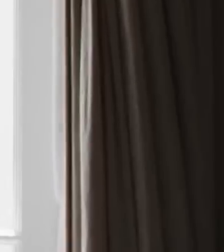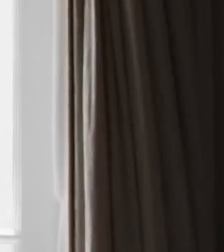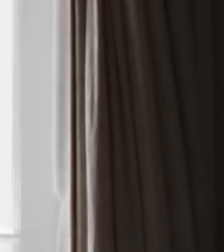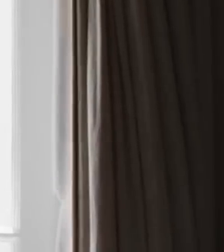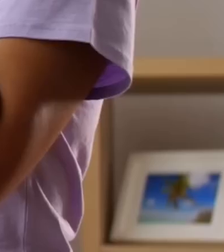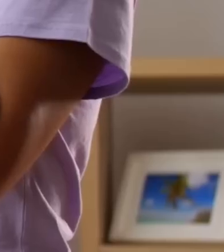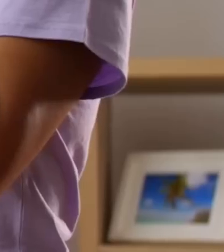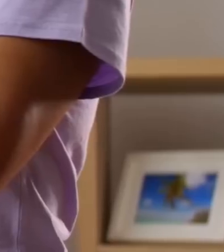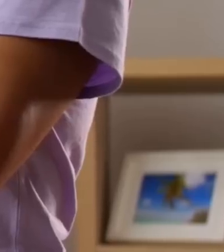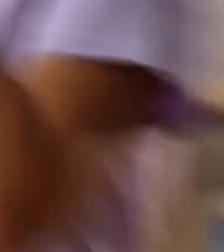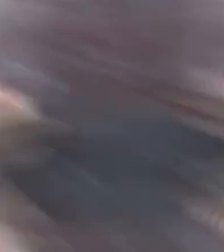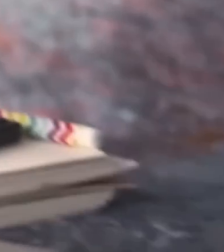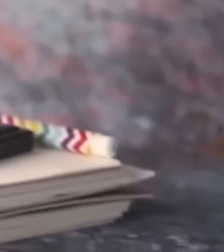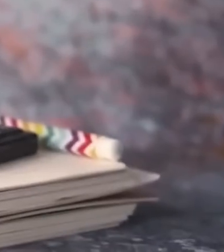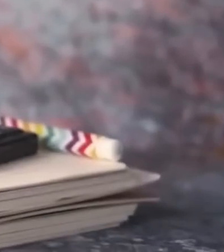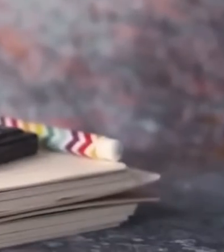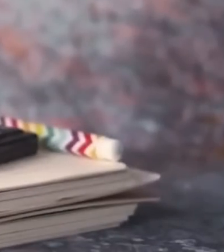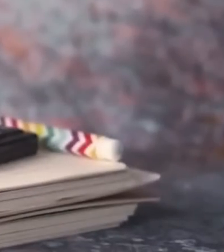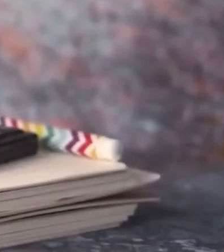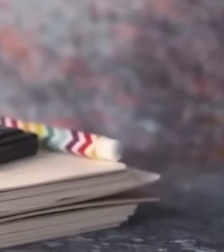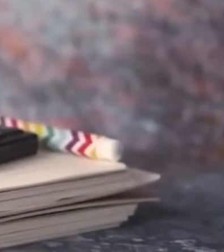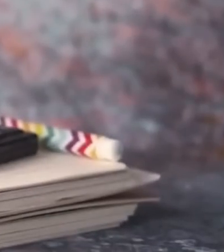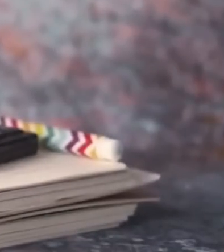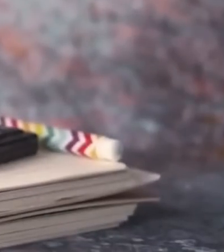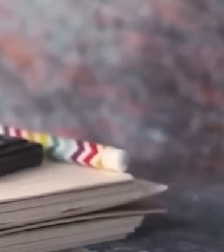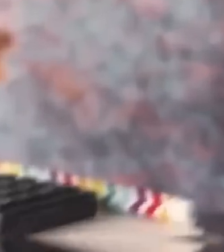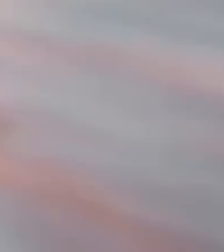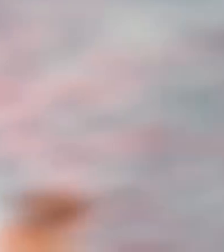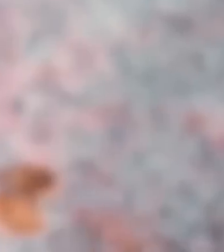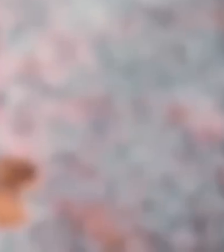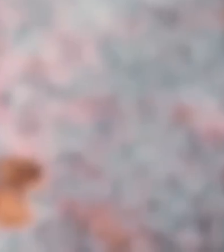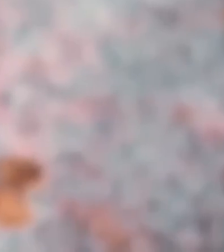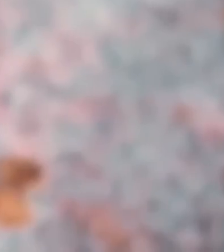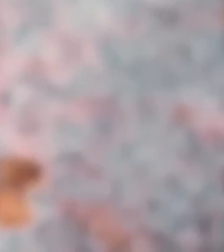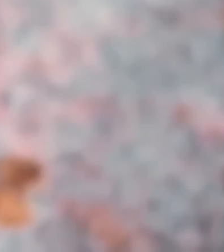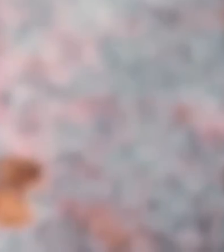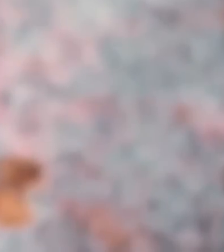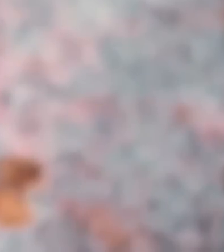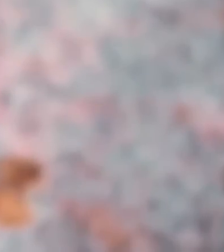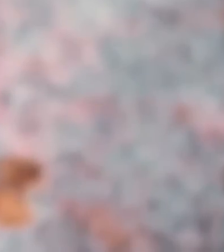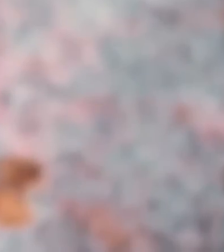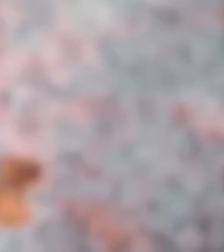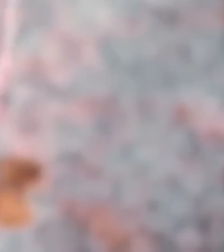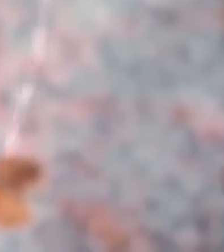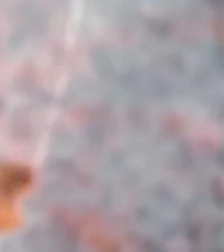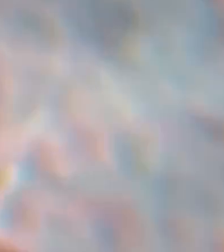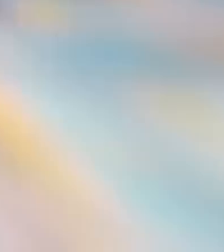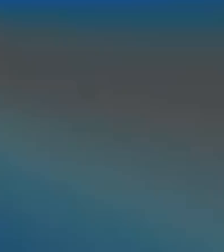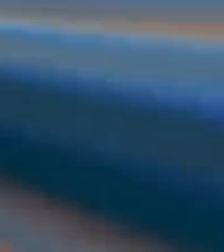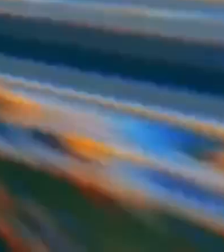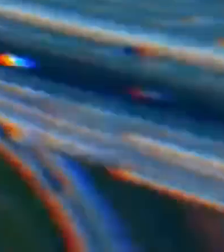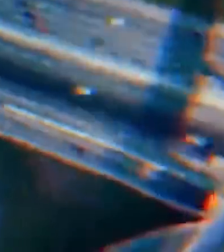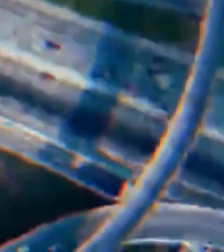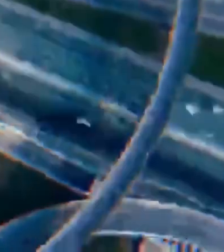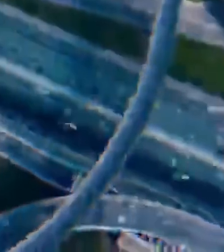para começar o dia em boa companhia, buscar notícias do PT. Tudo bem, buscando notícias do